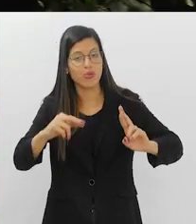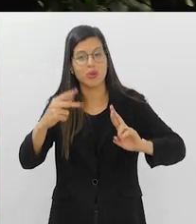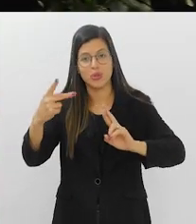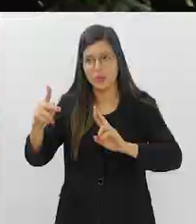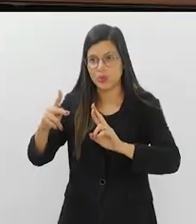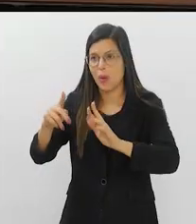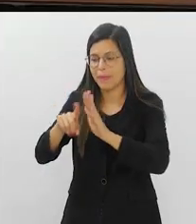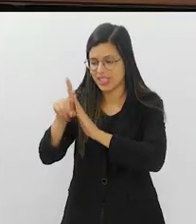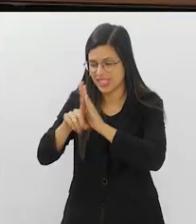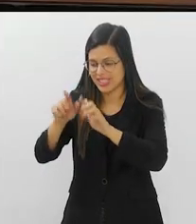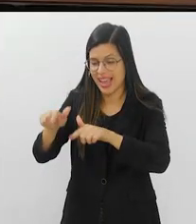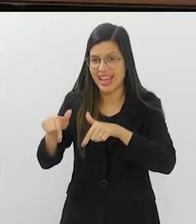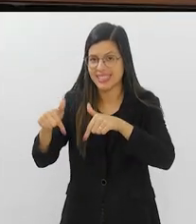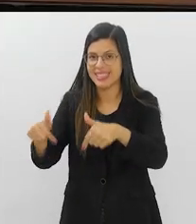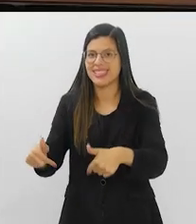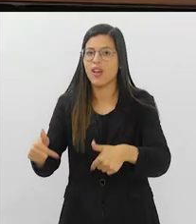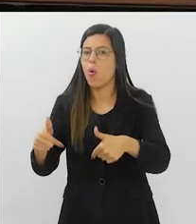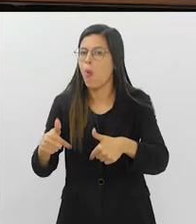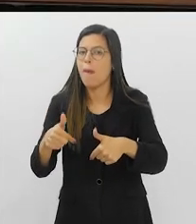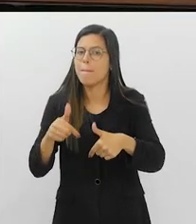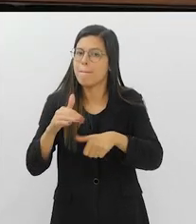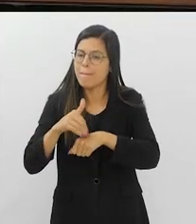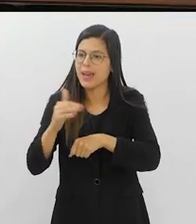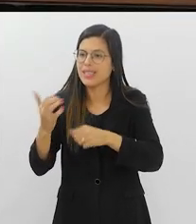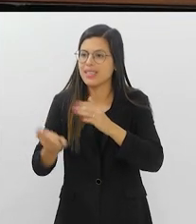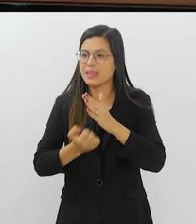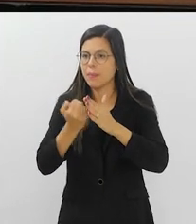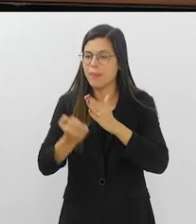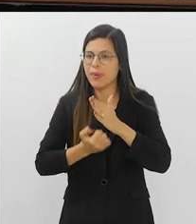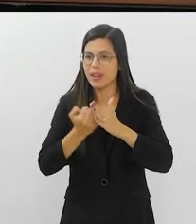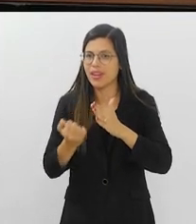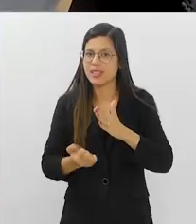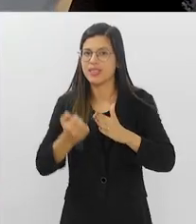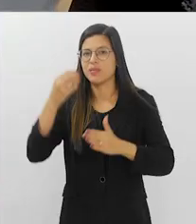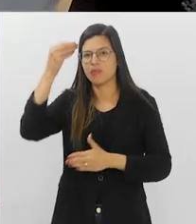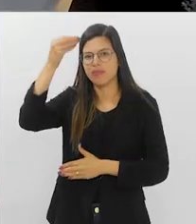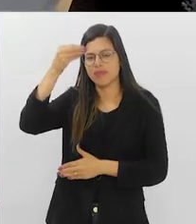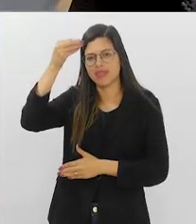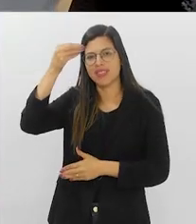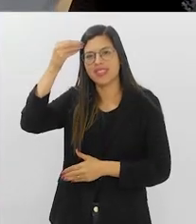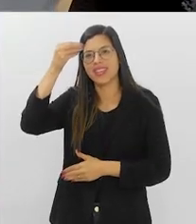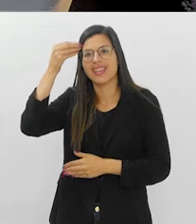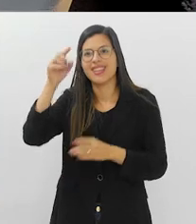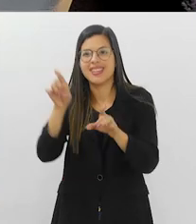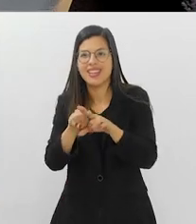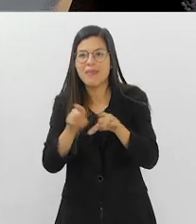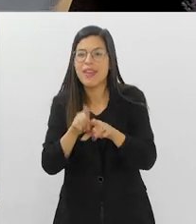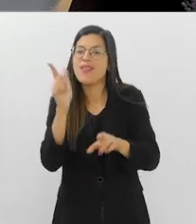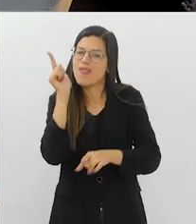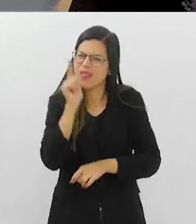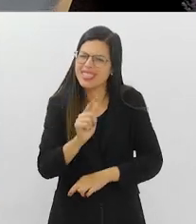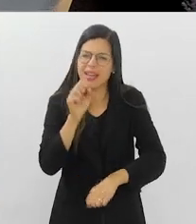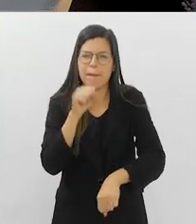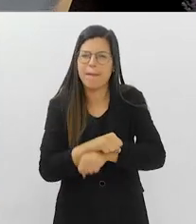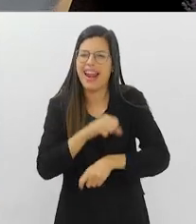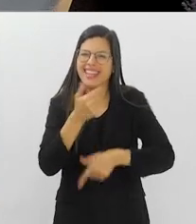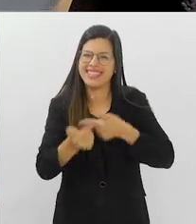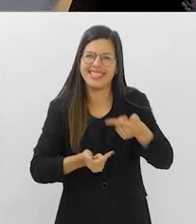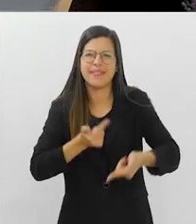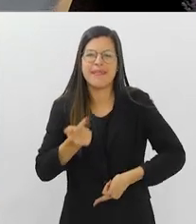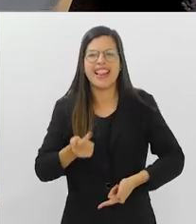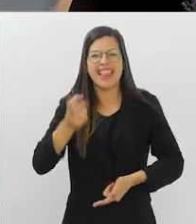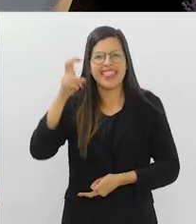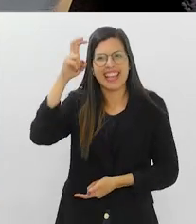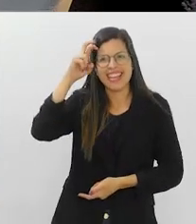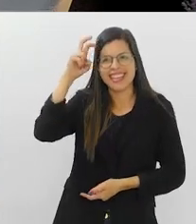que essa sua iniciativa ela sensibilize mais empresas, até para que o psiquiatra ele também possa encerrar a semana dele na